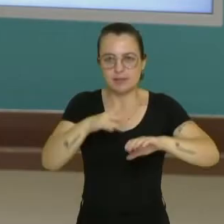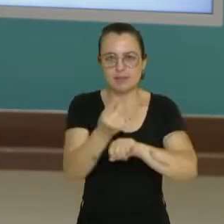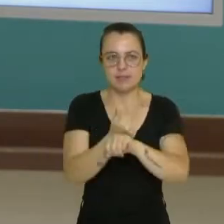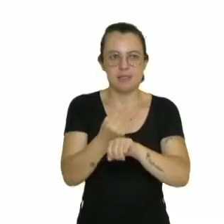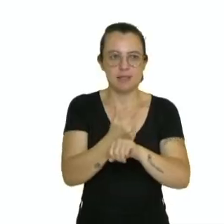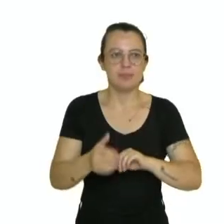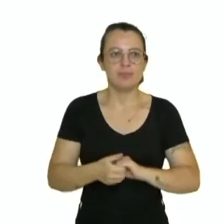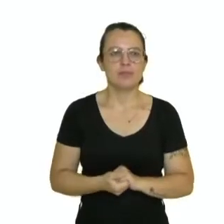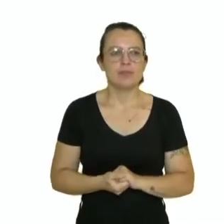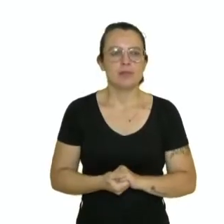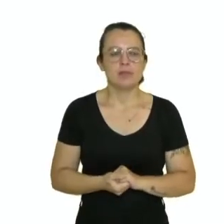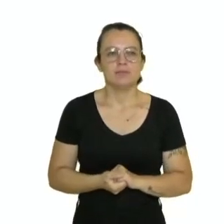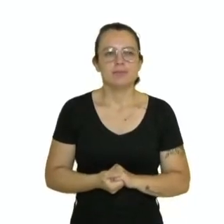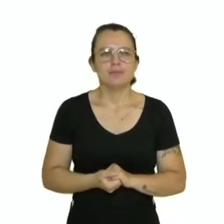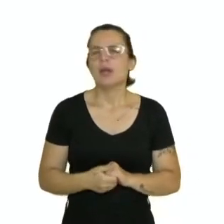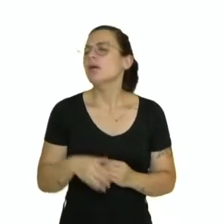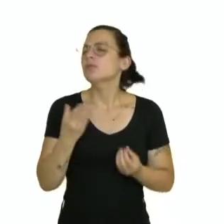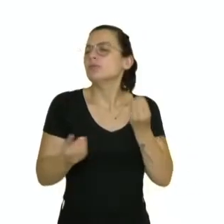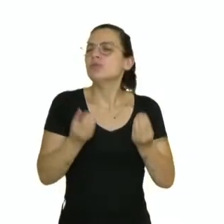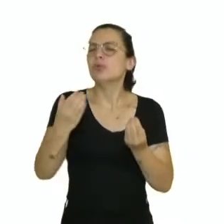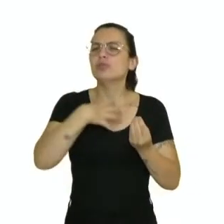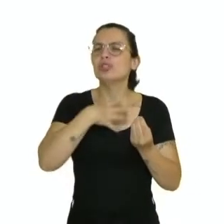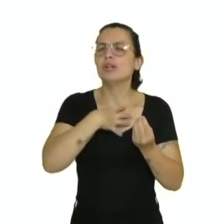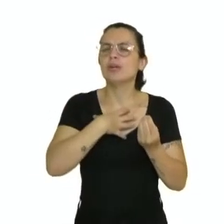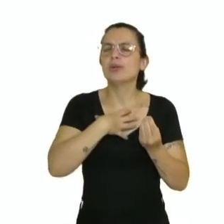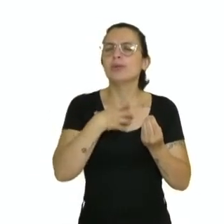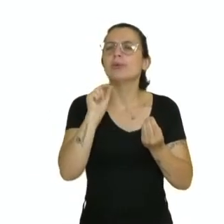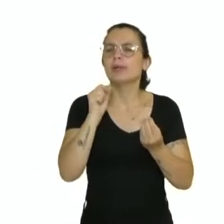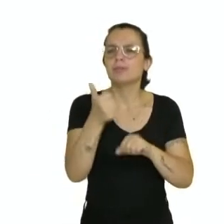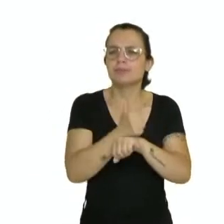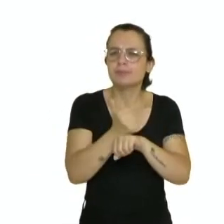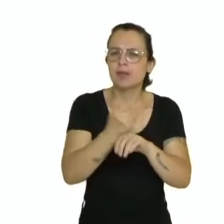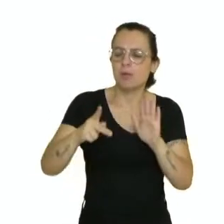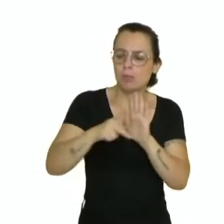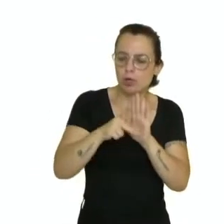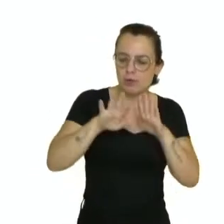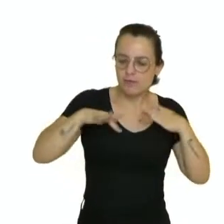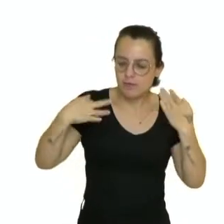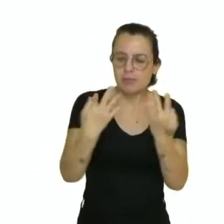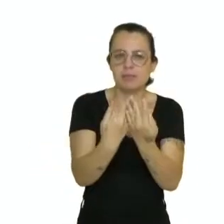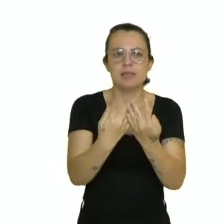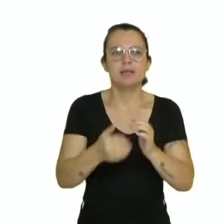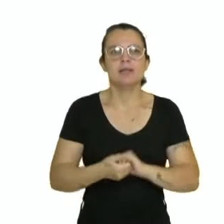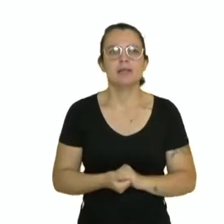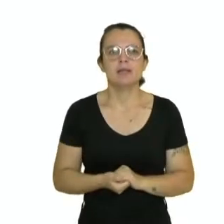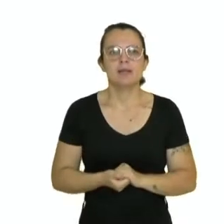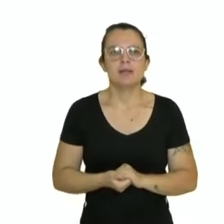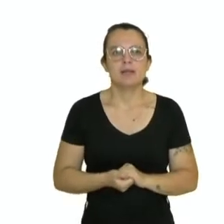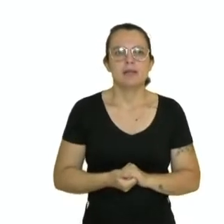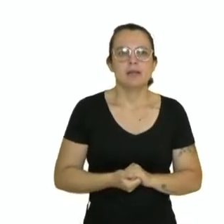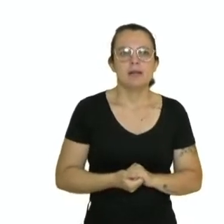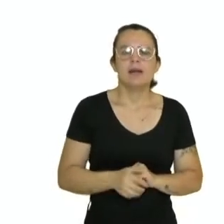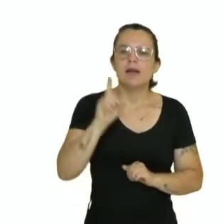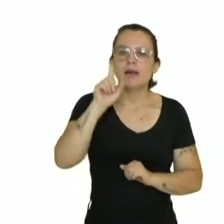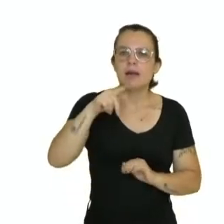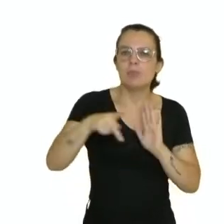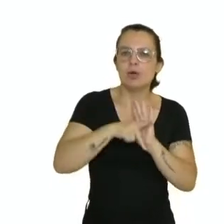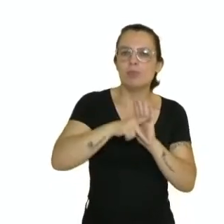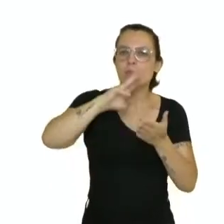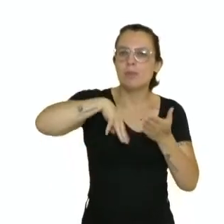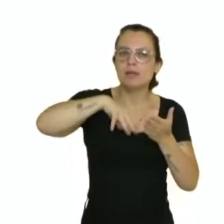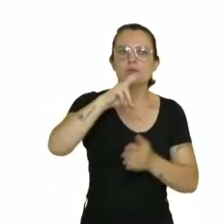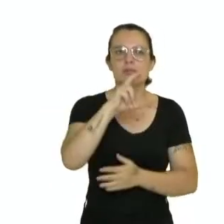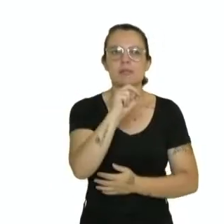financeira. Para uma maneira de gerenciar as despesas familiares é utilizar o método conhecido como método 50, 30, 20.